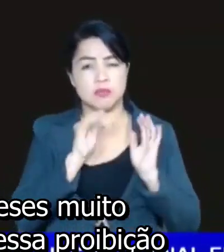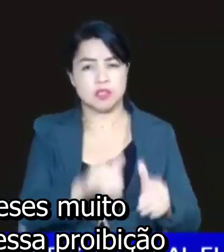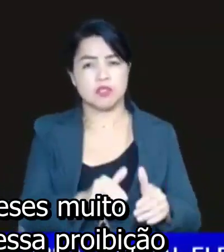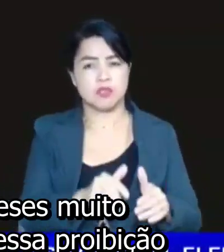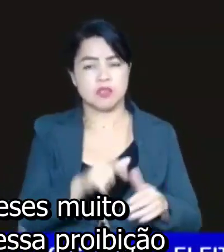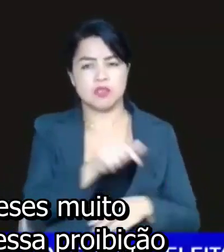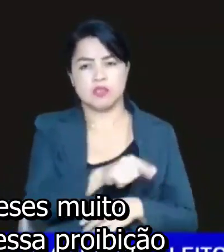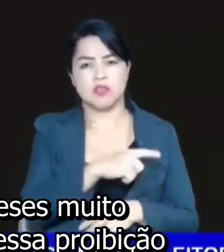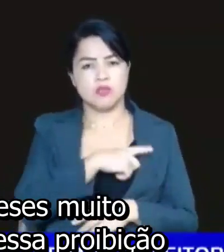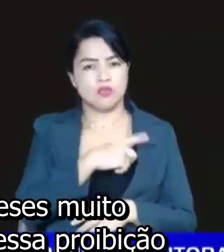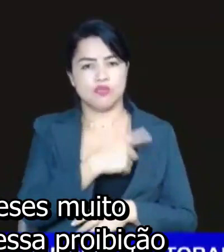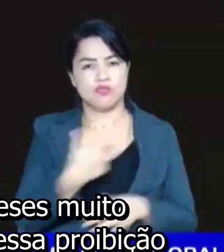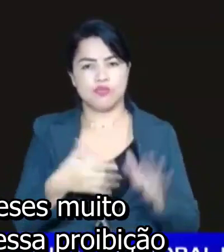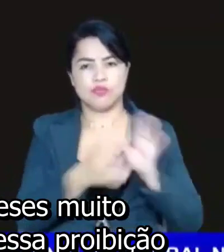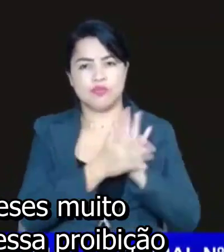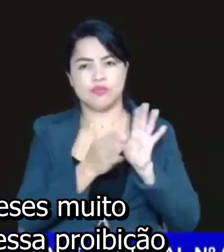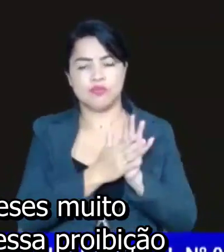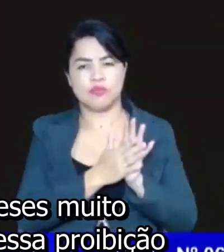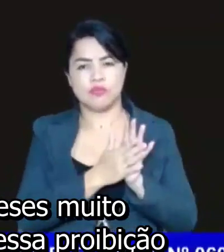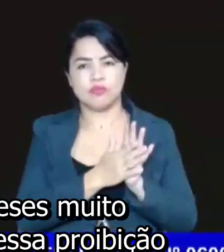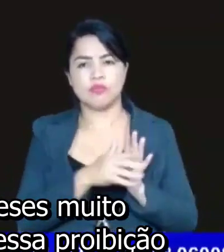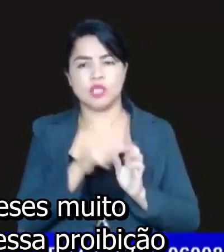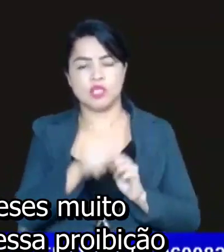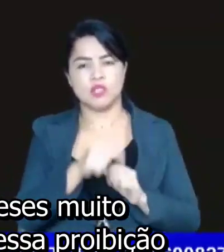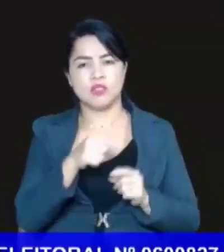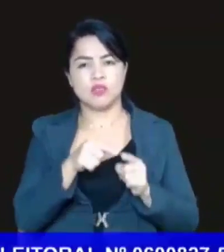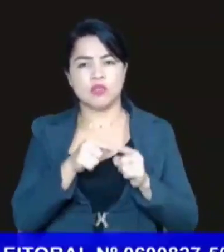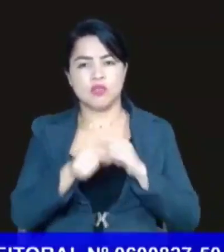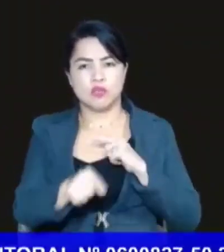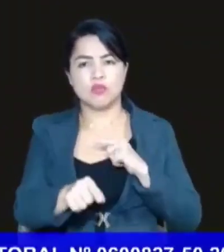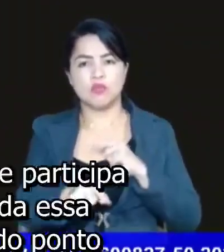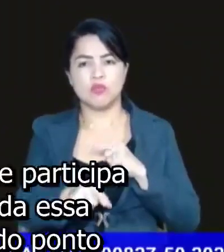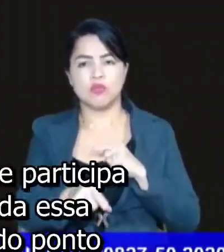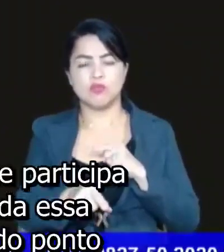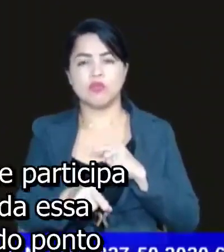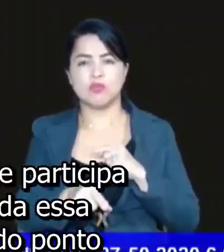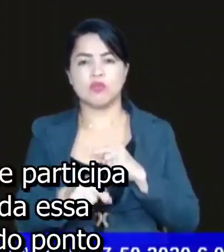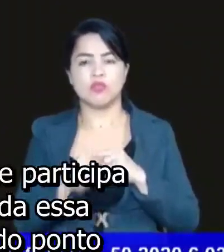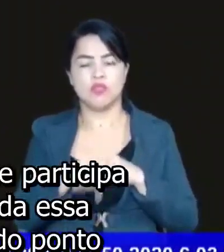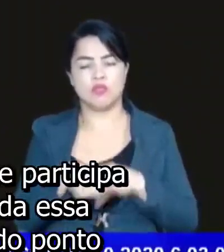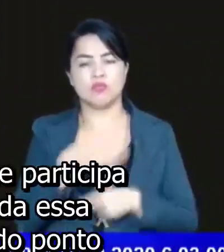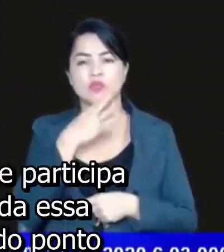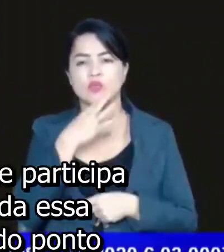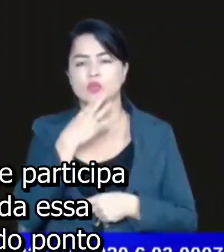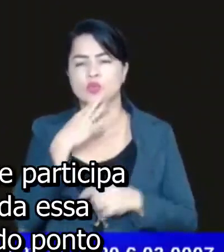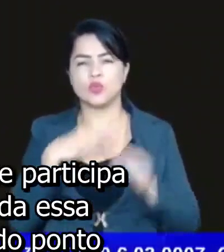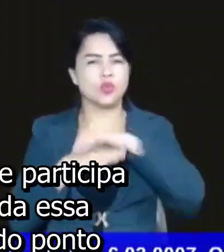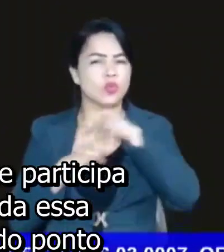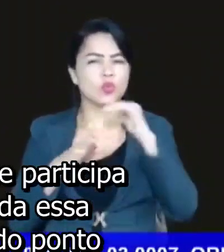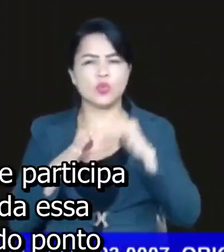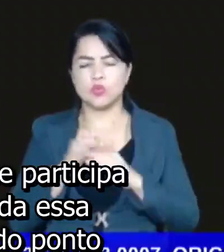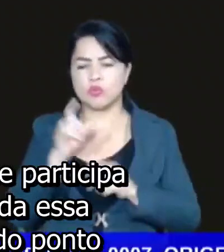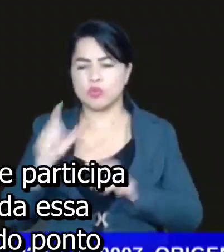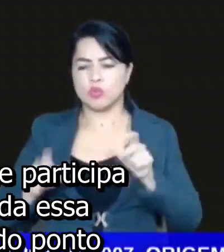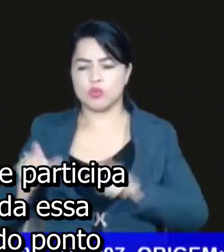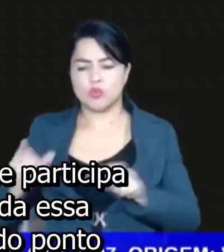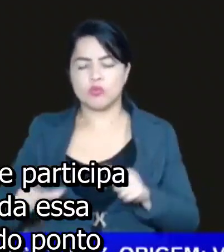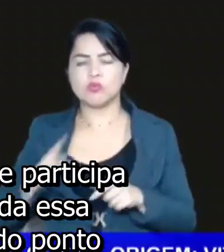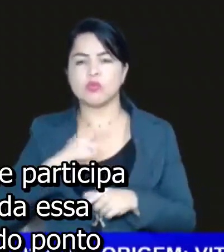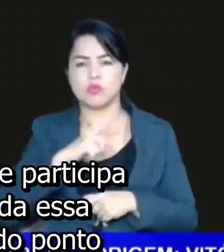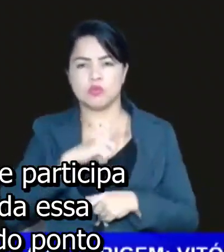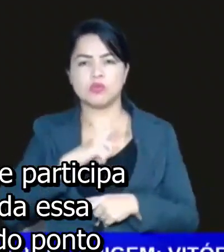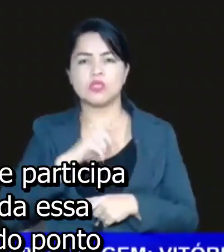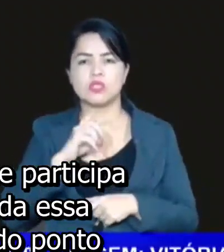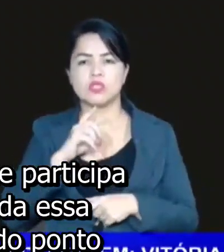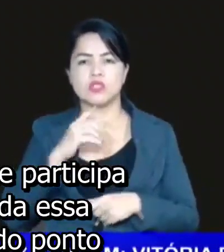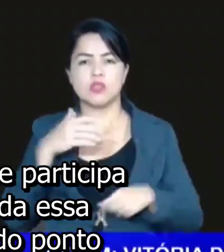do presente processo, e essa proibição ela é de conhecimento de toda e qualquer pessoa que